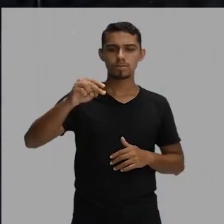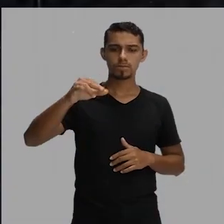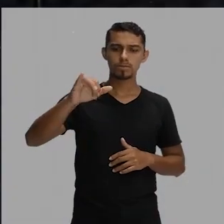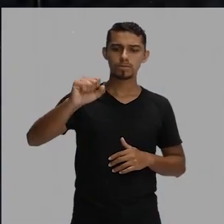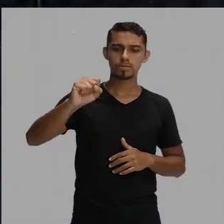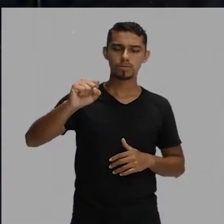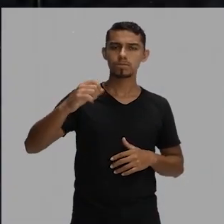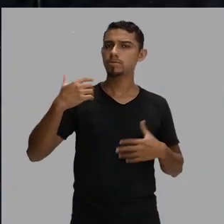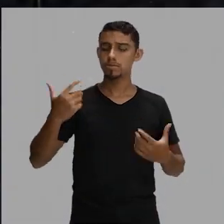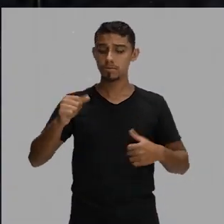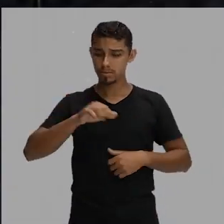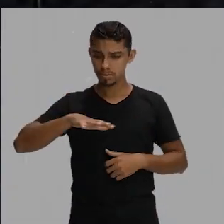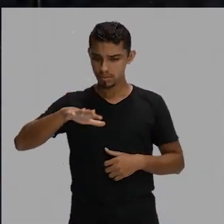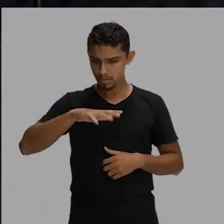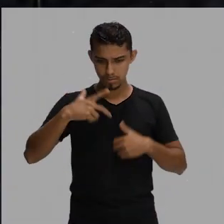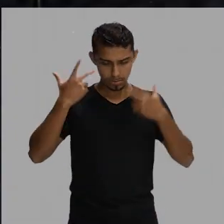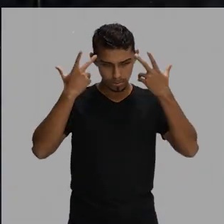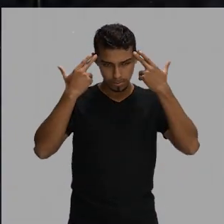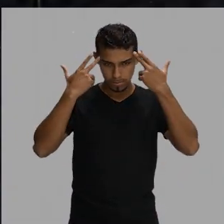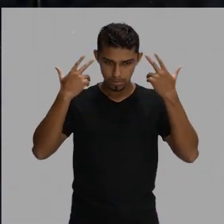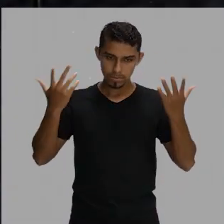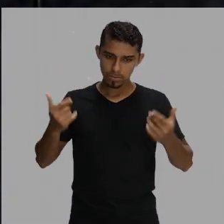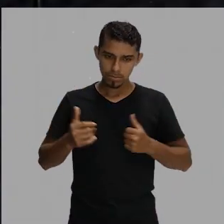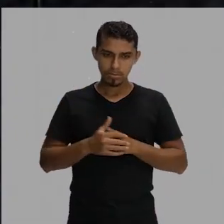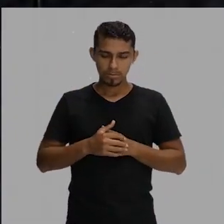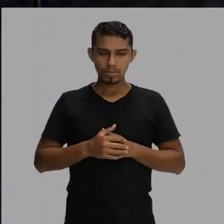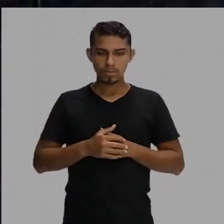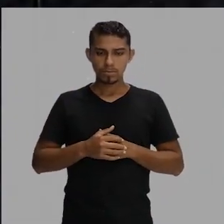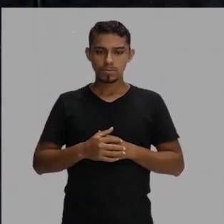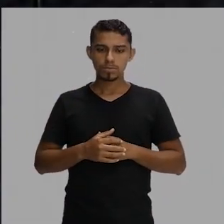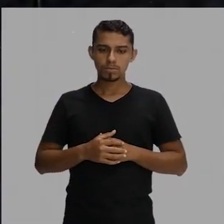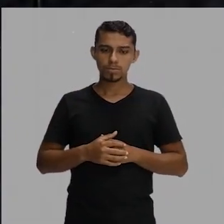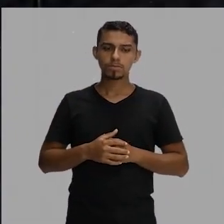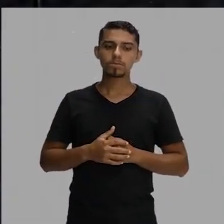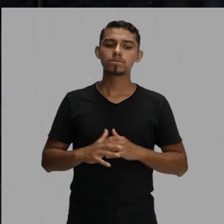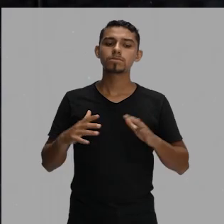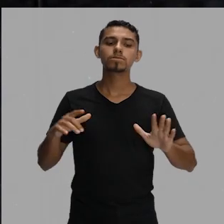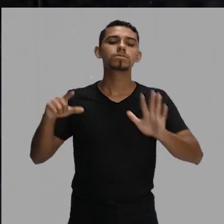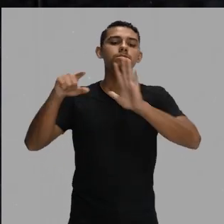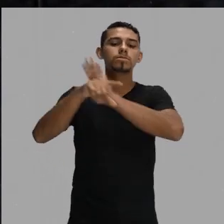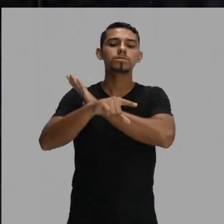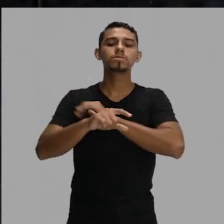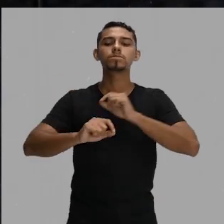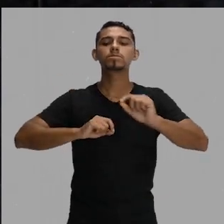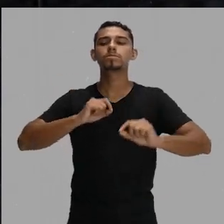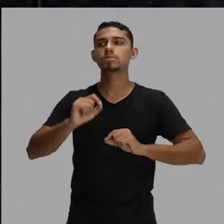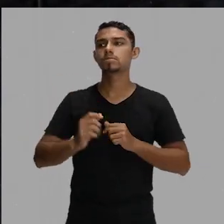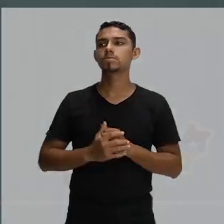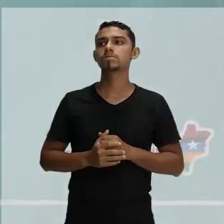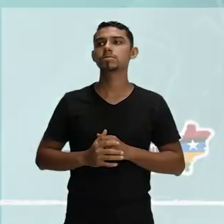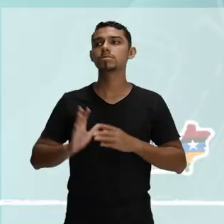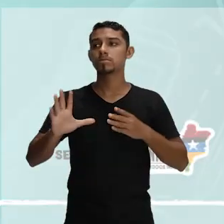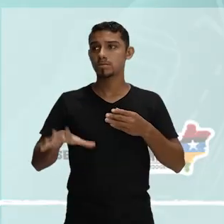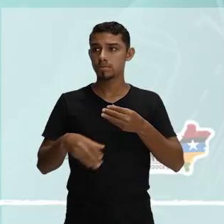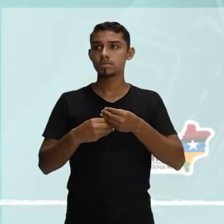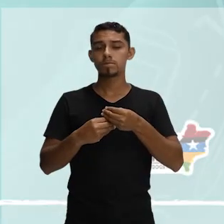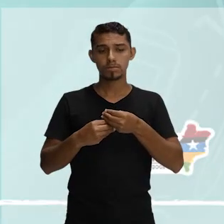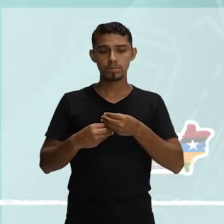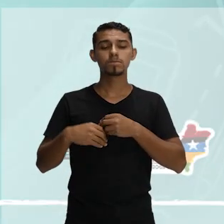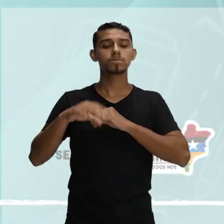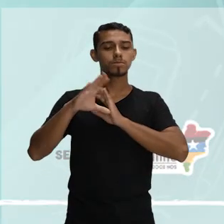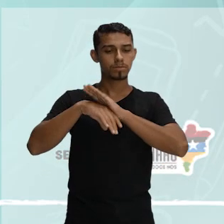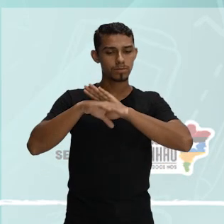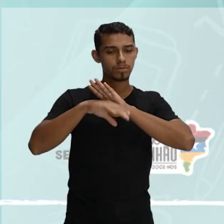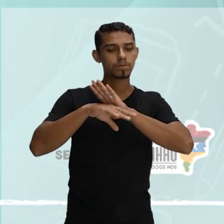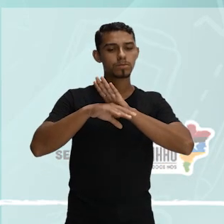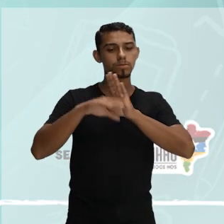mais em ambiente natural. Então, aí o que é que ele pergunta aqui, ó? Aplicando-se o conceito